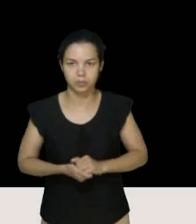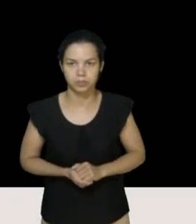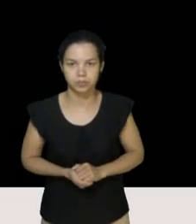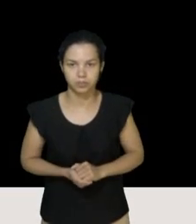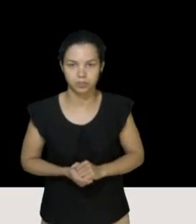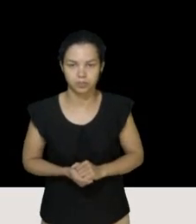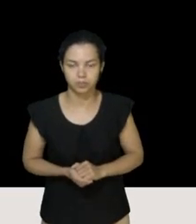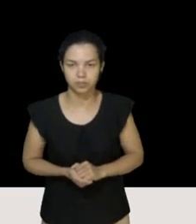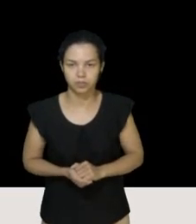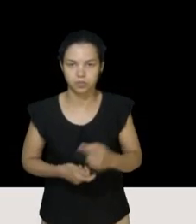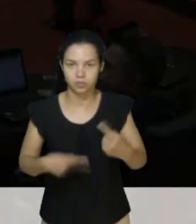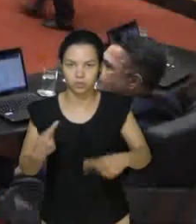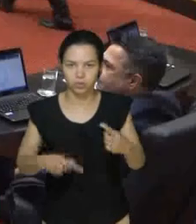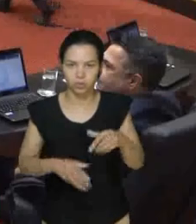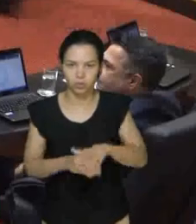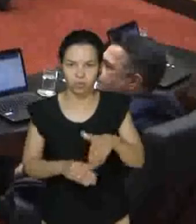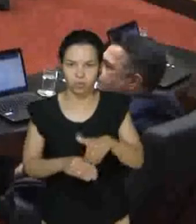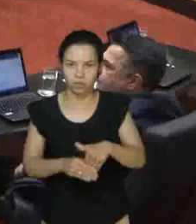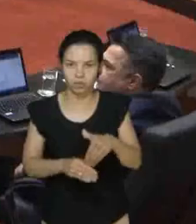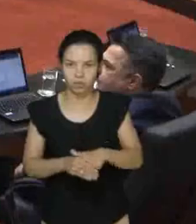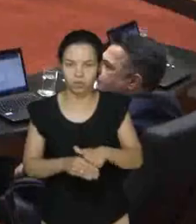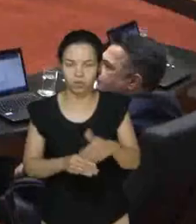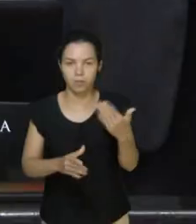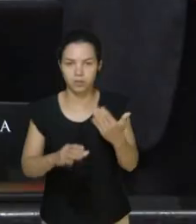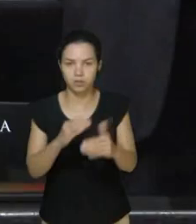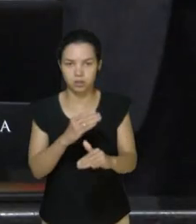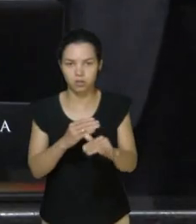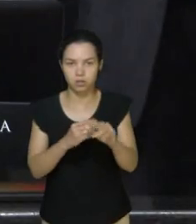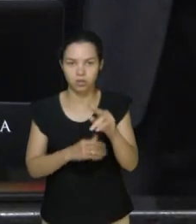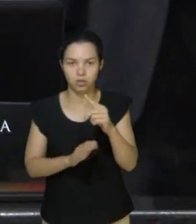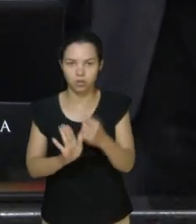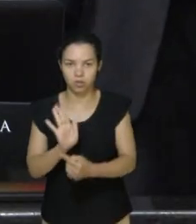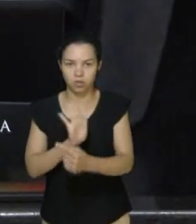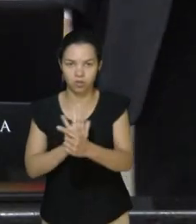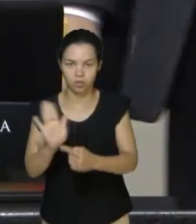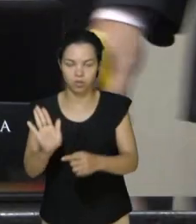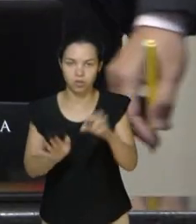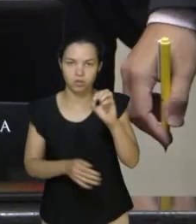Discussão e votação em turno único da mensagem de veto